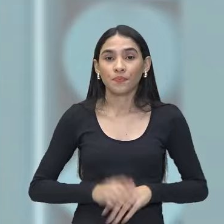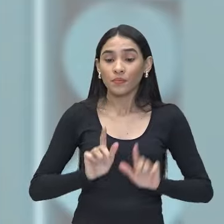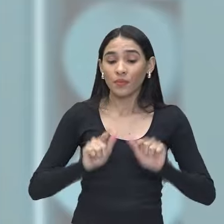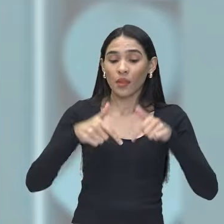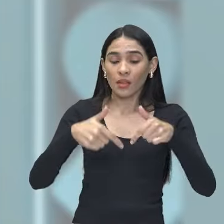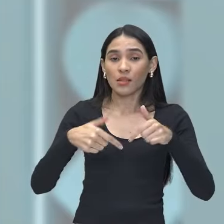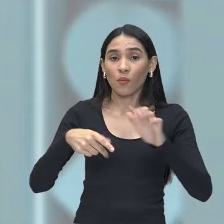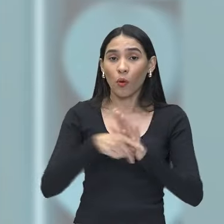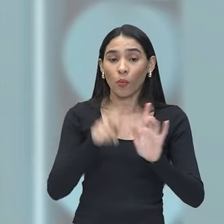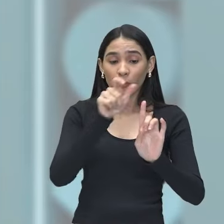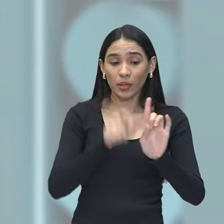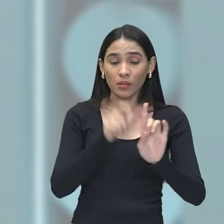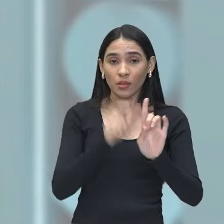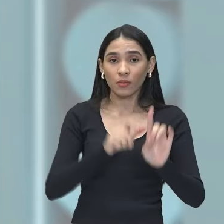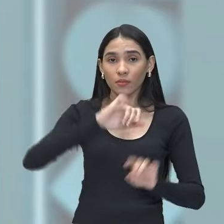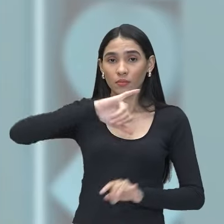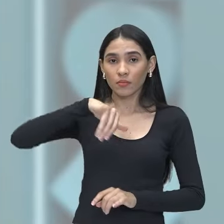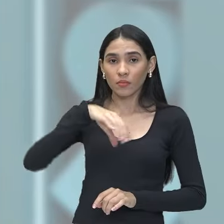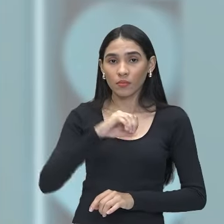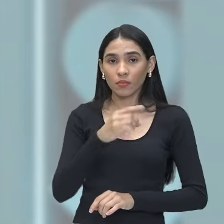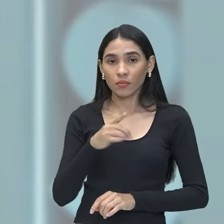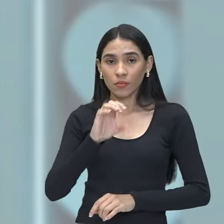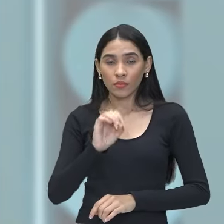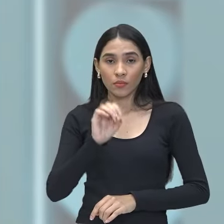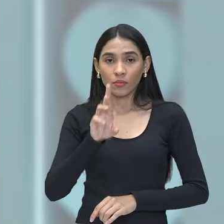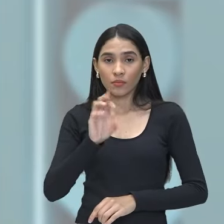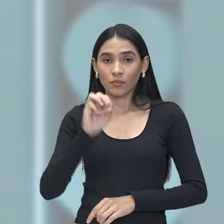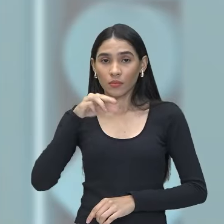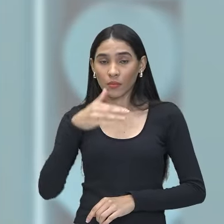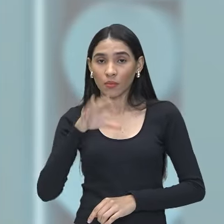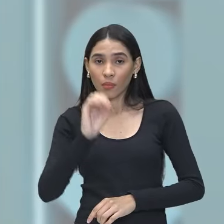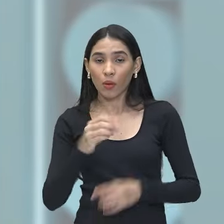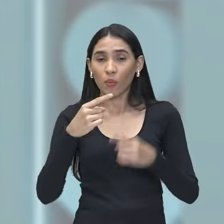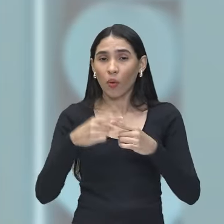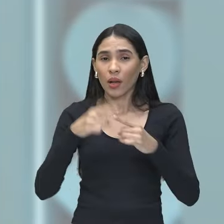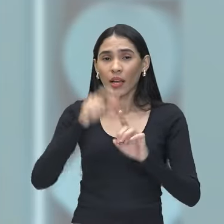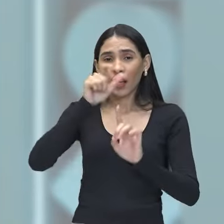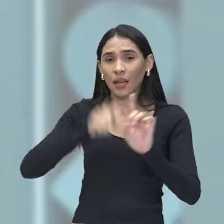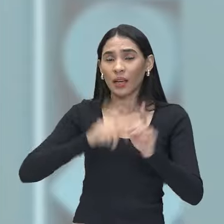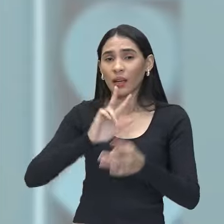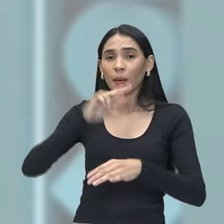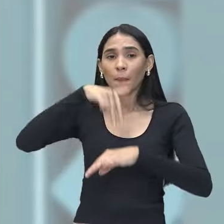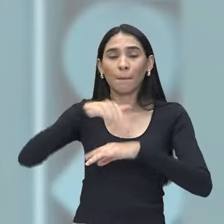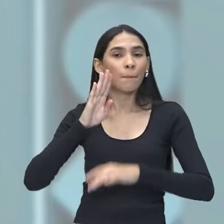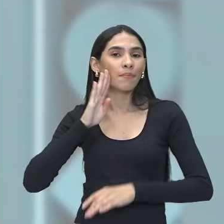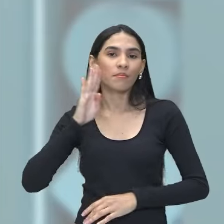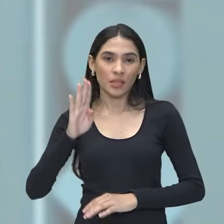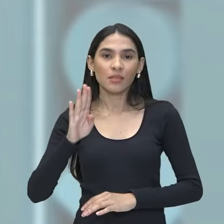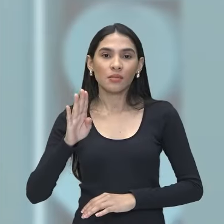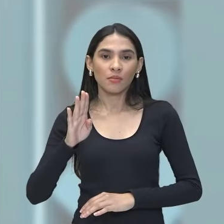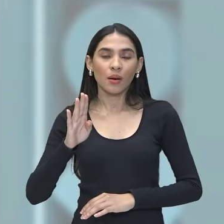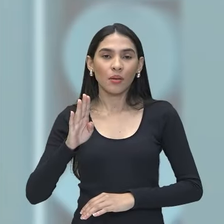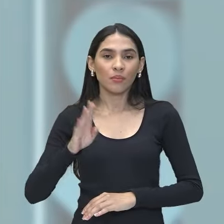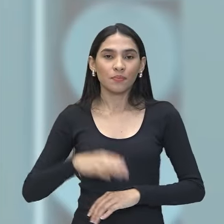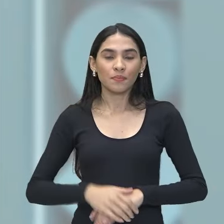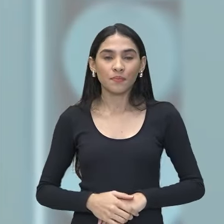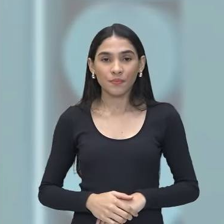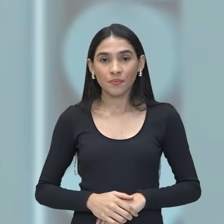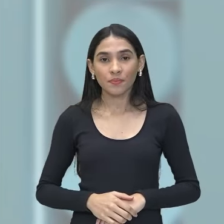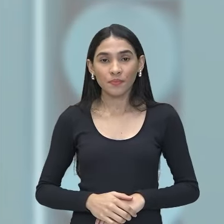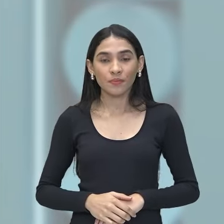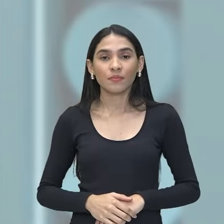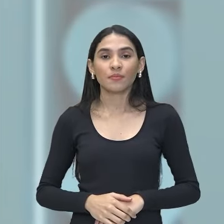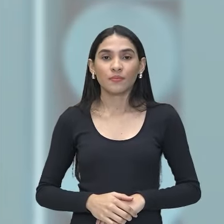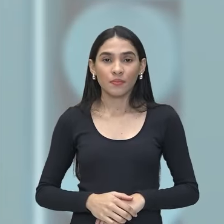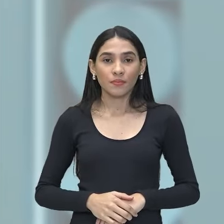do personagem João Romão. Isso porque, nesse caso, ele será protagonista dessa história, o personagem mais importante. Longe